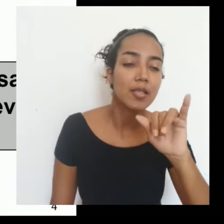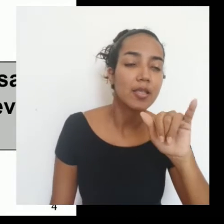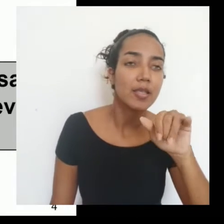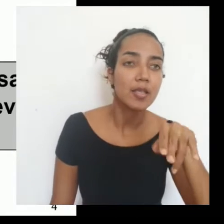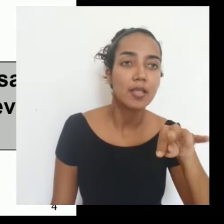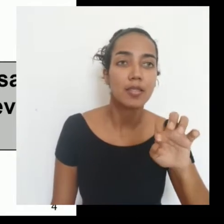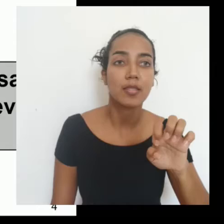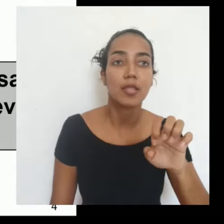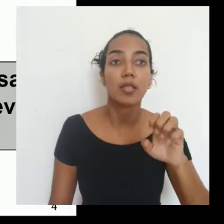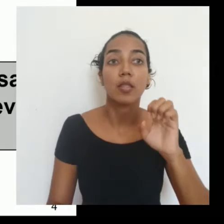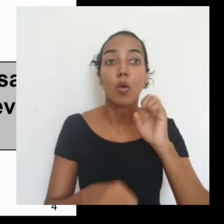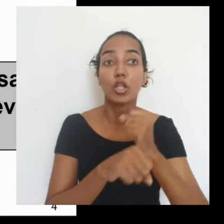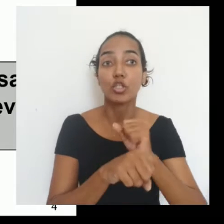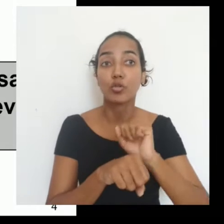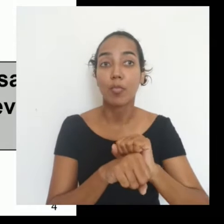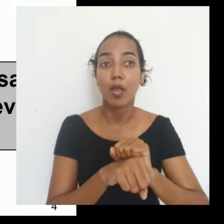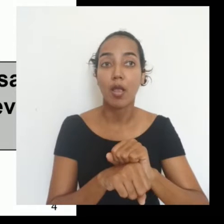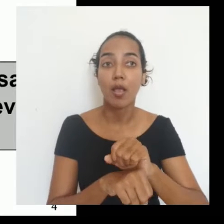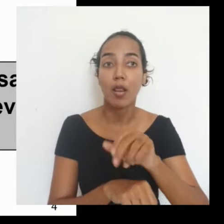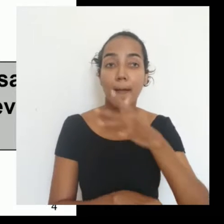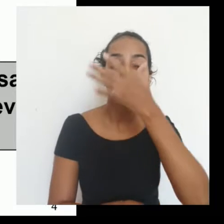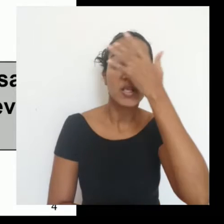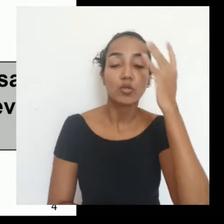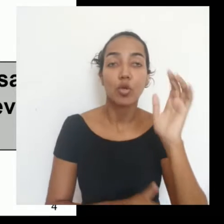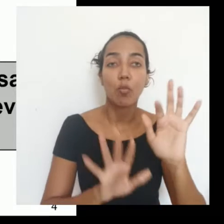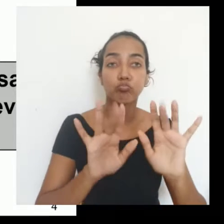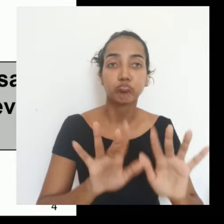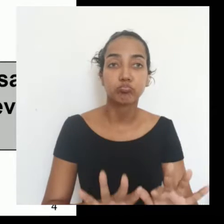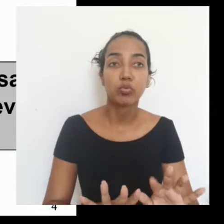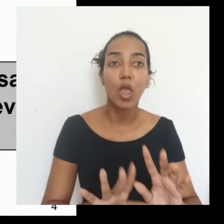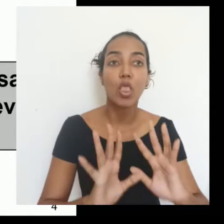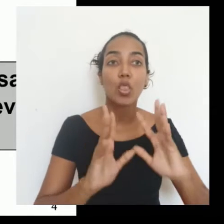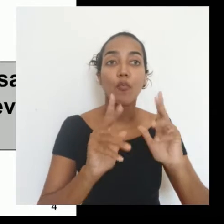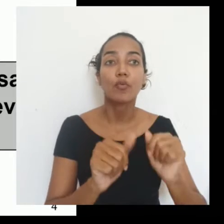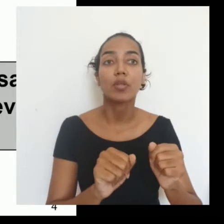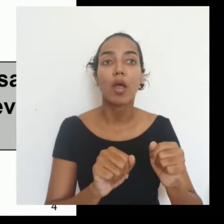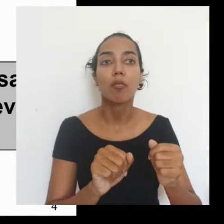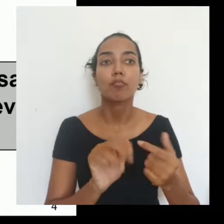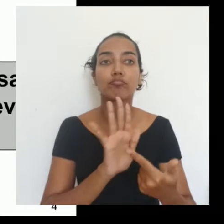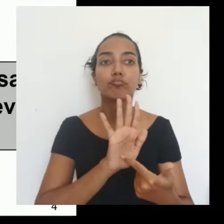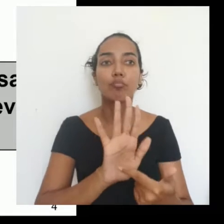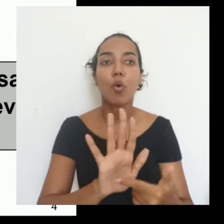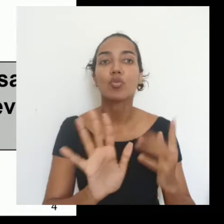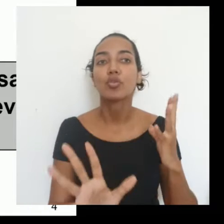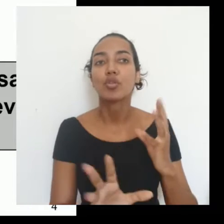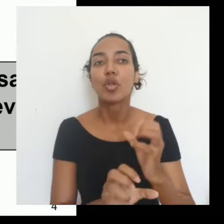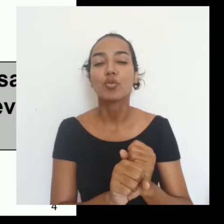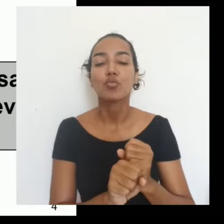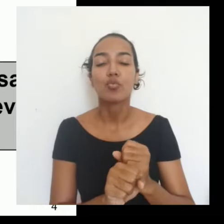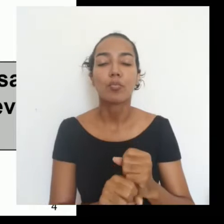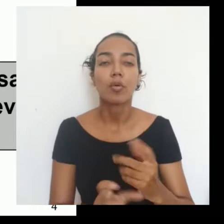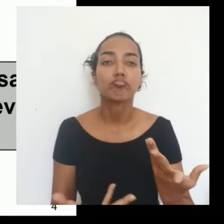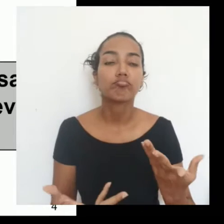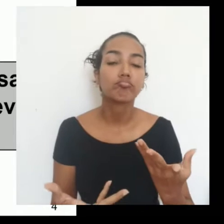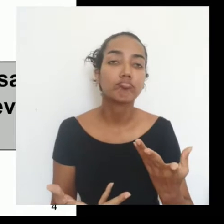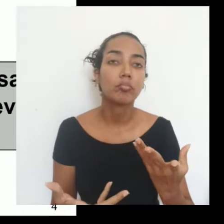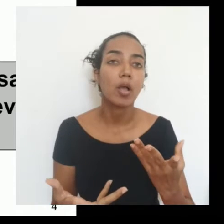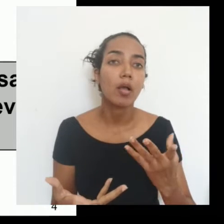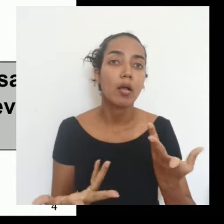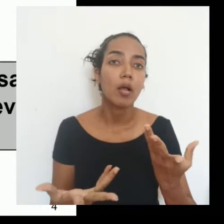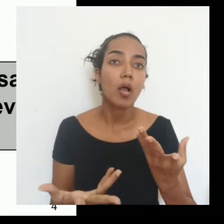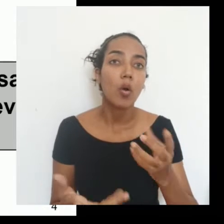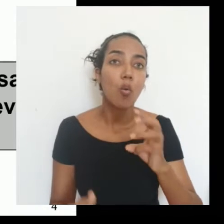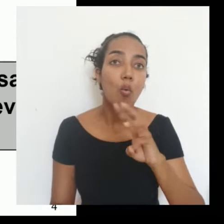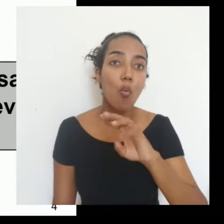usuário digita. No final, imprime essa soma. Qual é a grande sacada e a boa prática de se usar while? O while deve ser usado